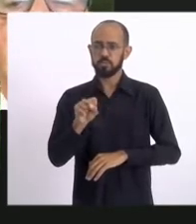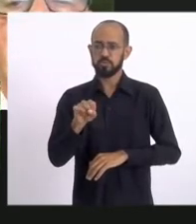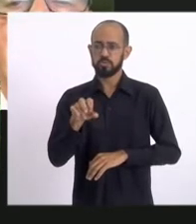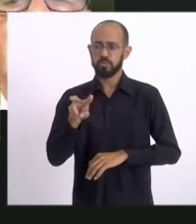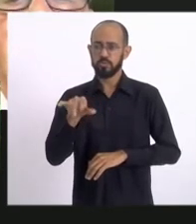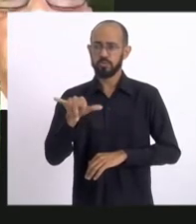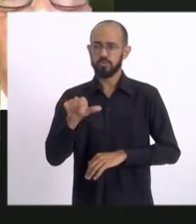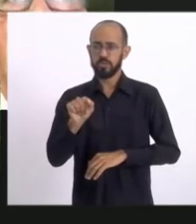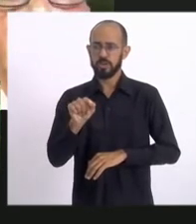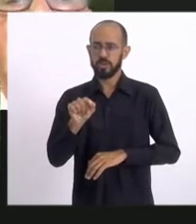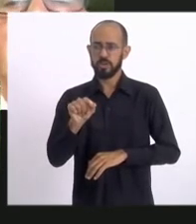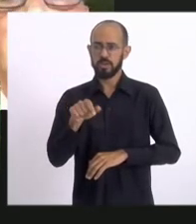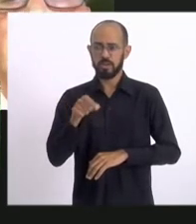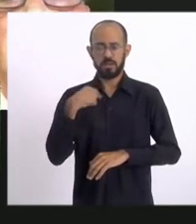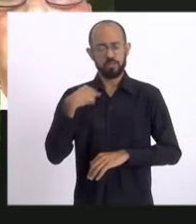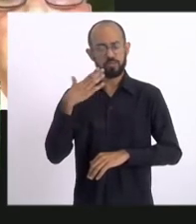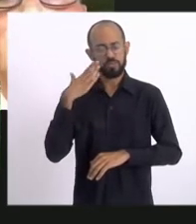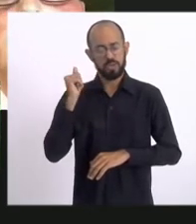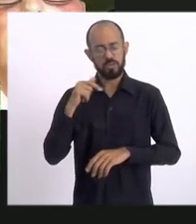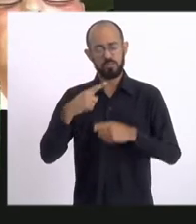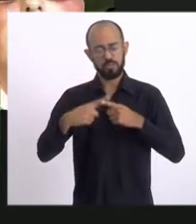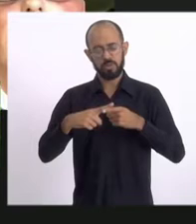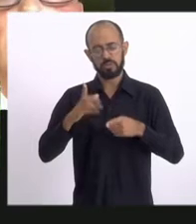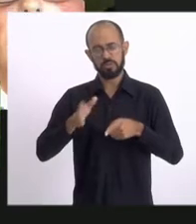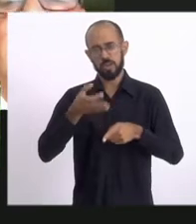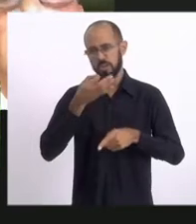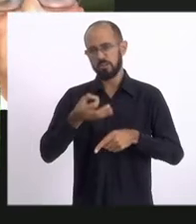8.265. Eu sei que eu já dei parecer nisso.